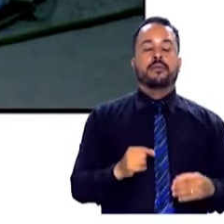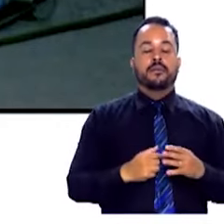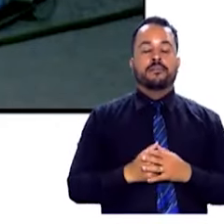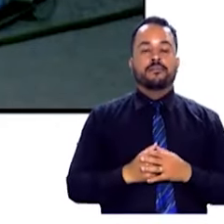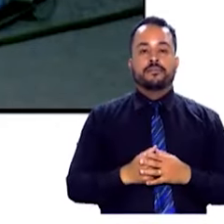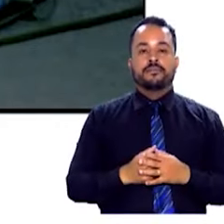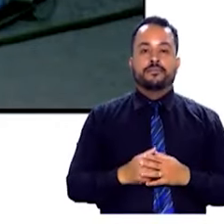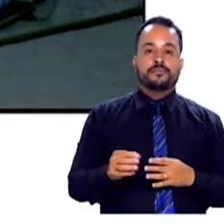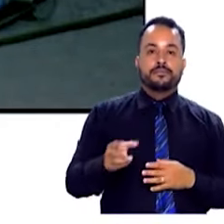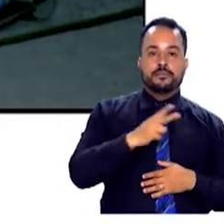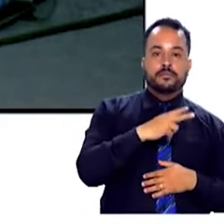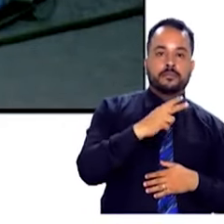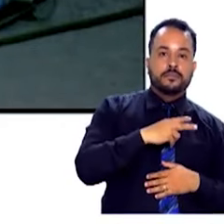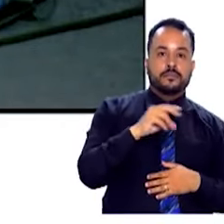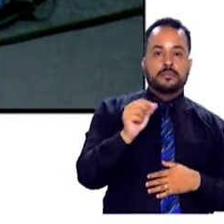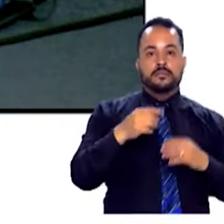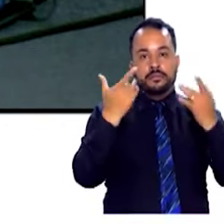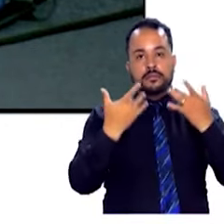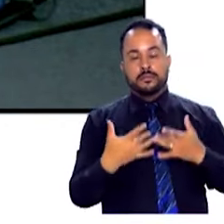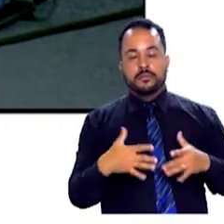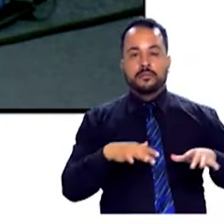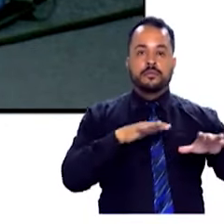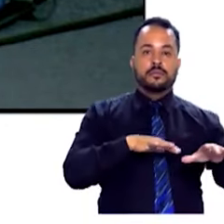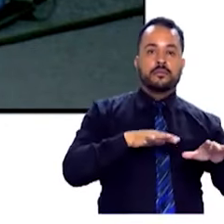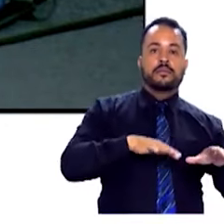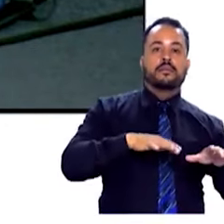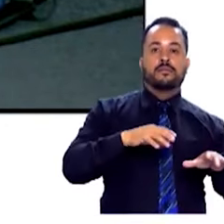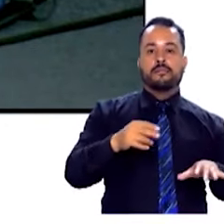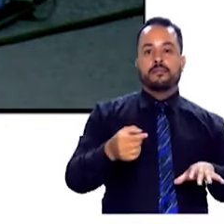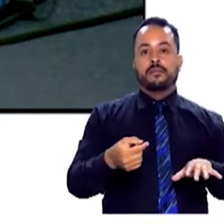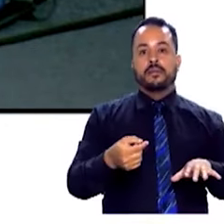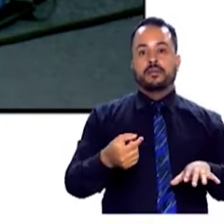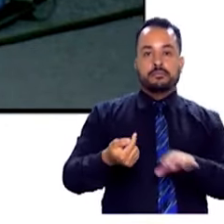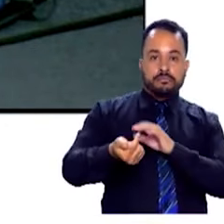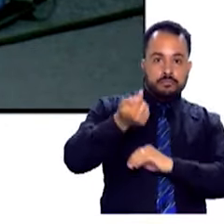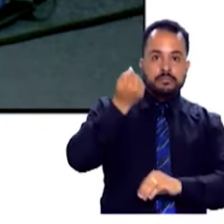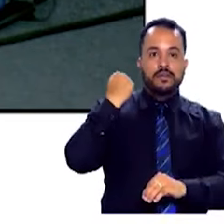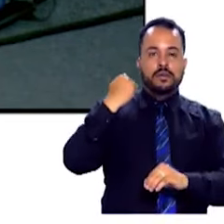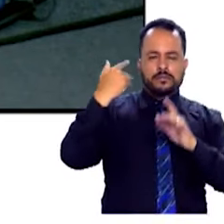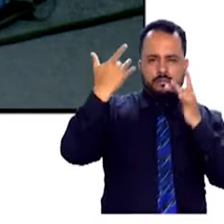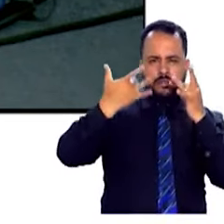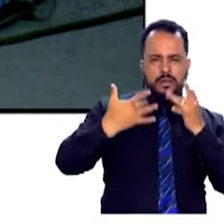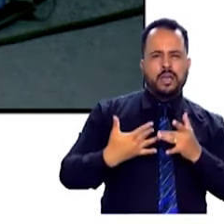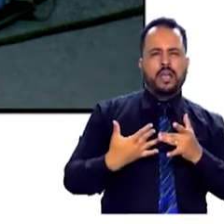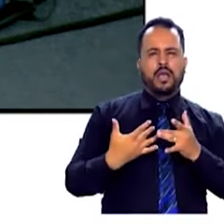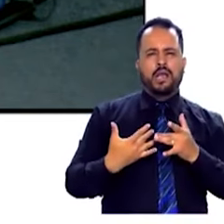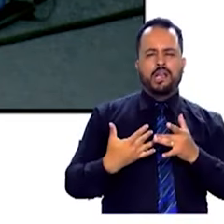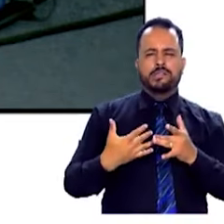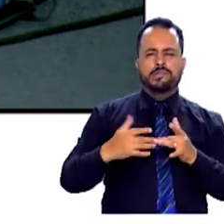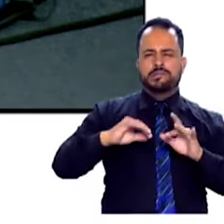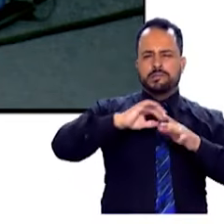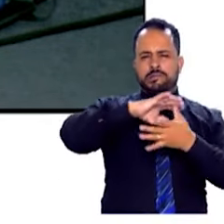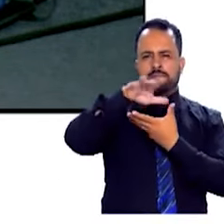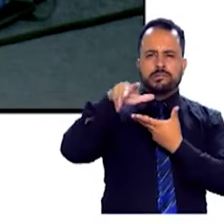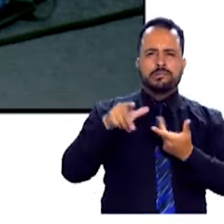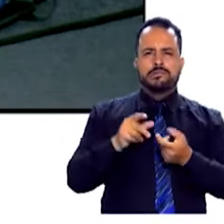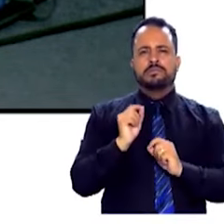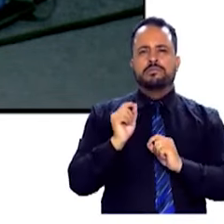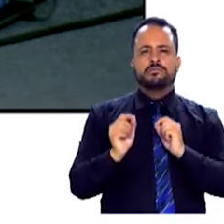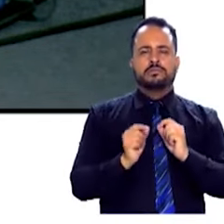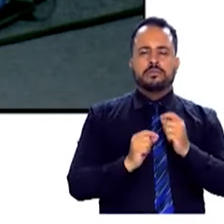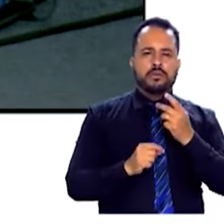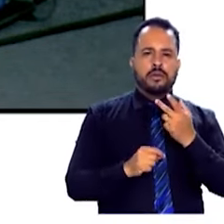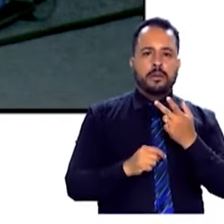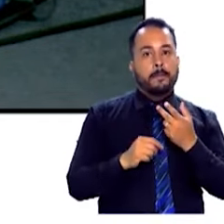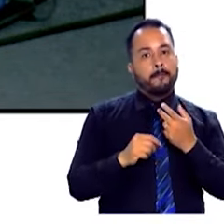em particular porque se fala muito de precedentes em todo o mundo mas nem eu acho que é uma uma eh nós somos às vezes falando de coisas